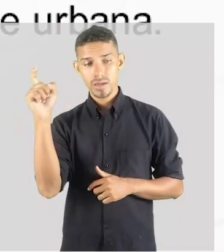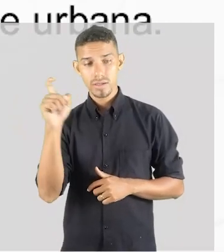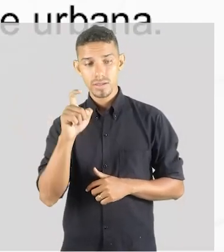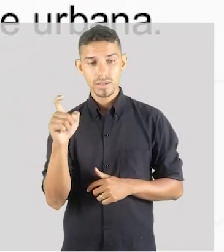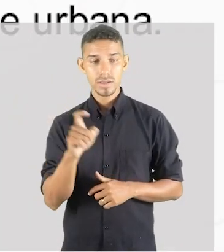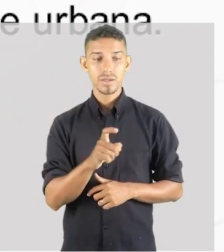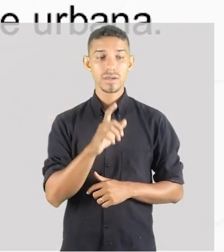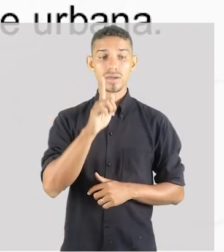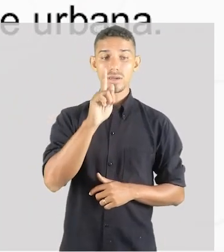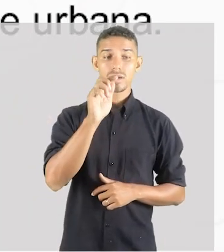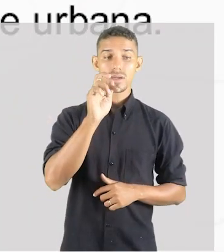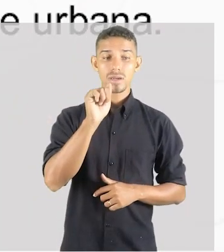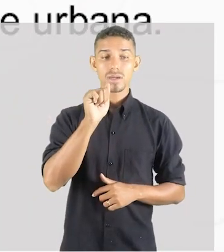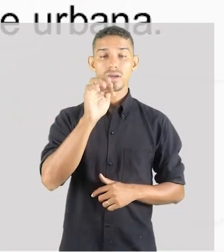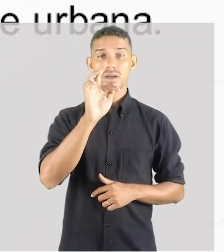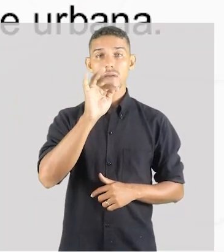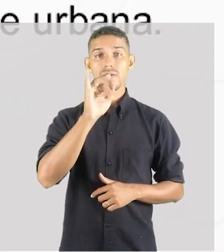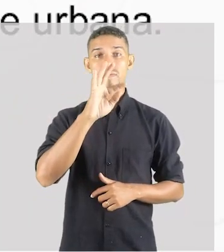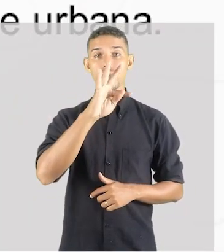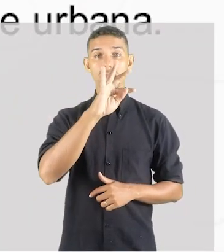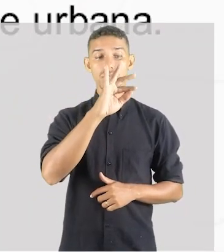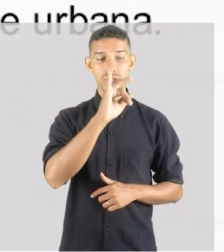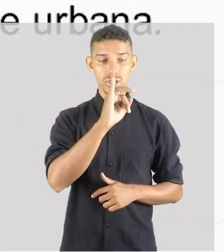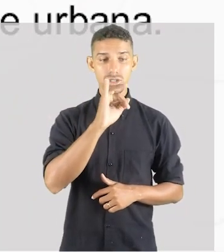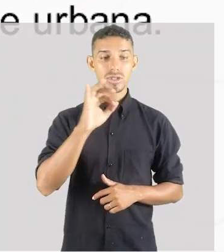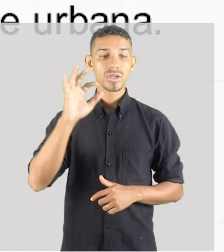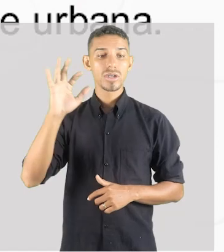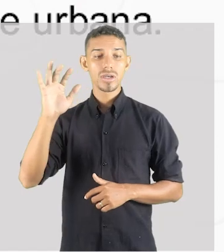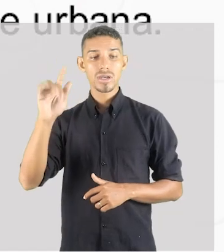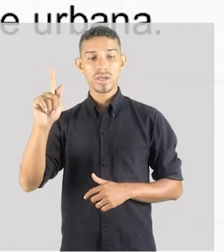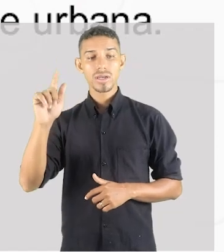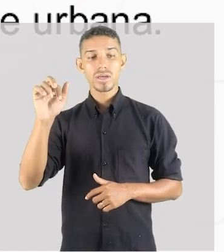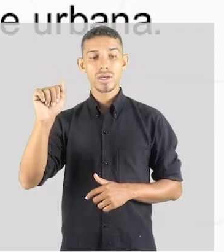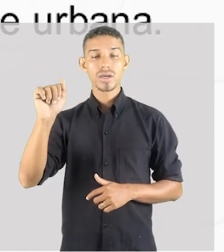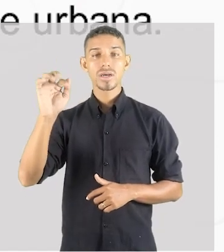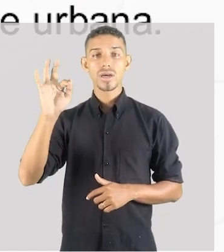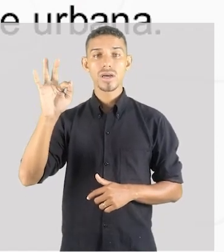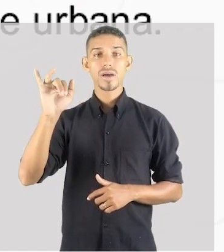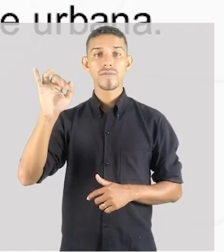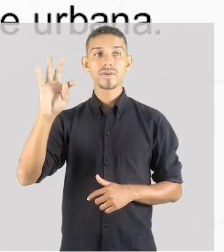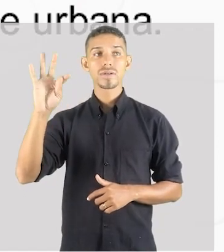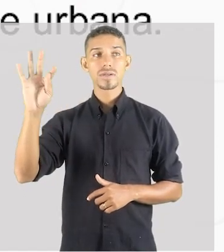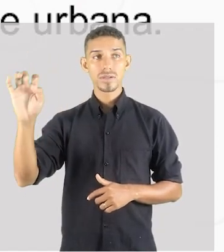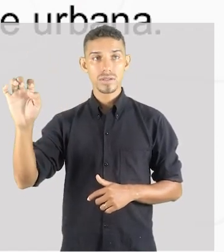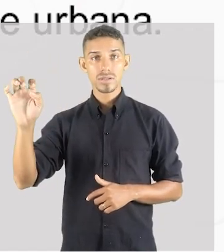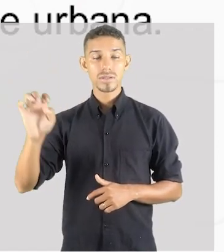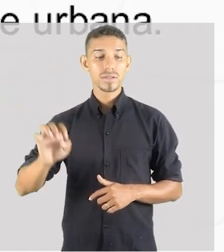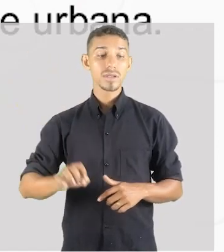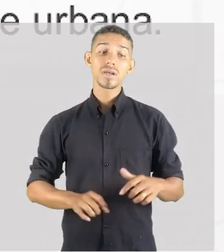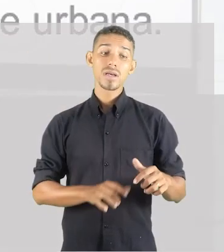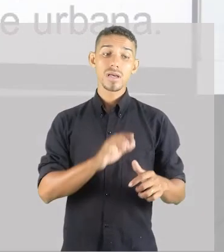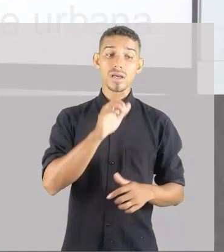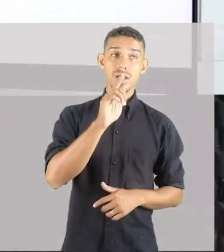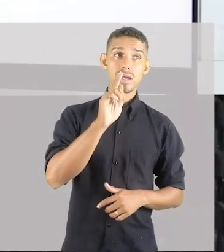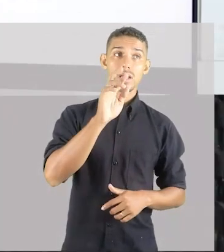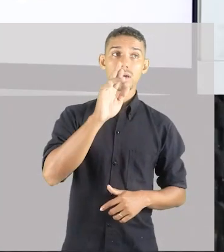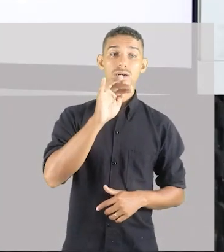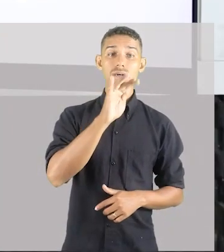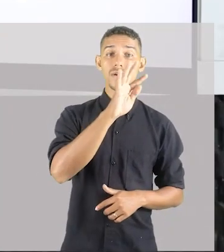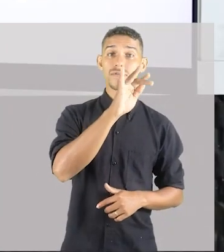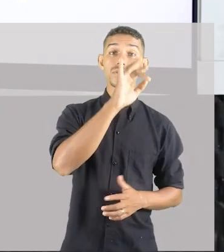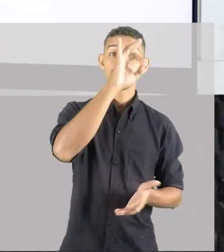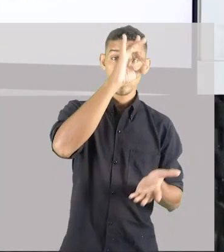grafite com e tem diferença tem né de uma maneira bem simpl eu posso dizer que isso aqui seria o grafite Raiz e esse aqui é a